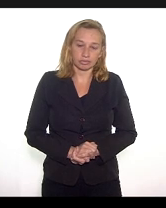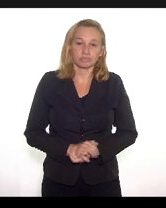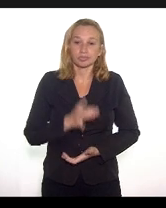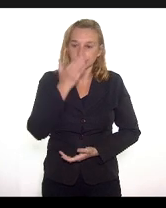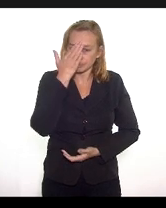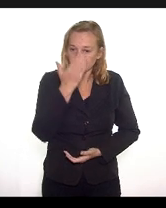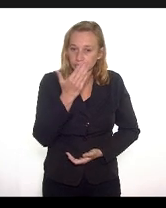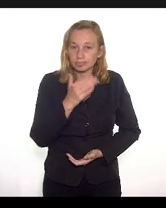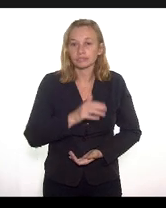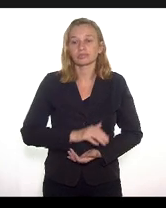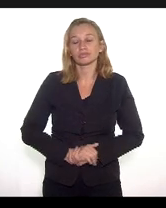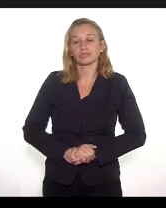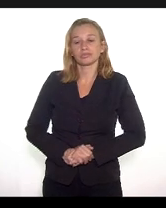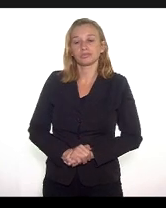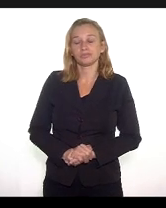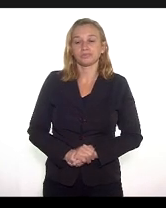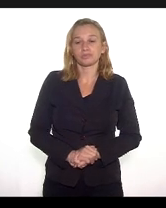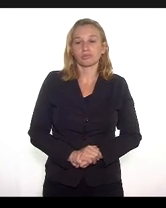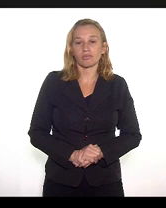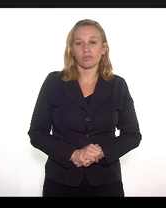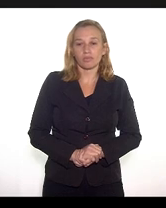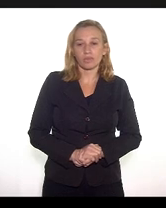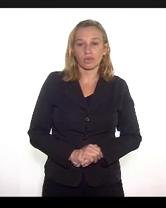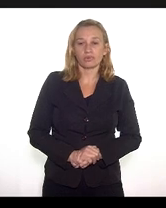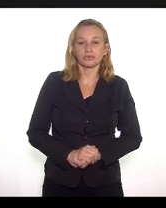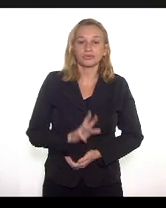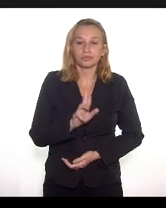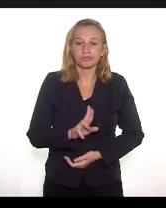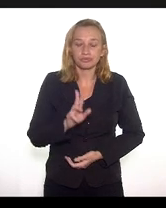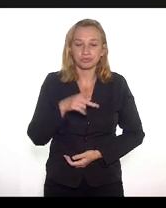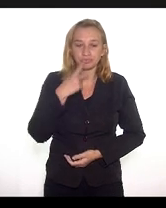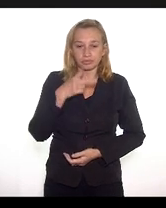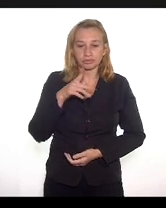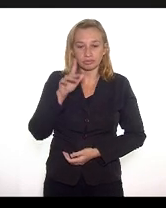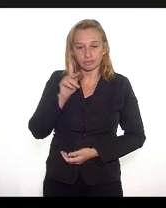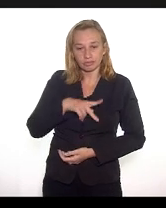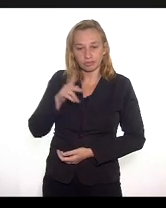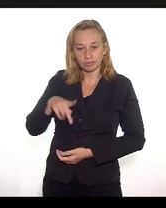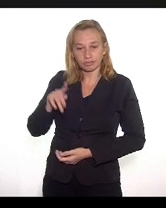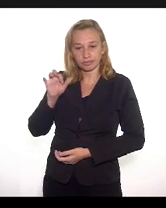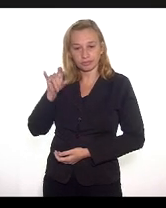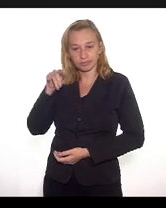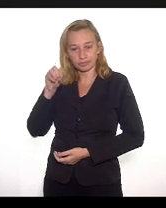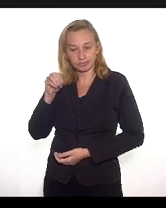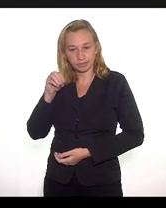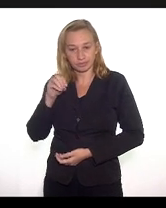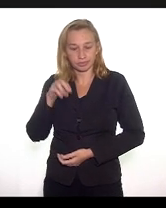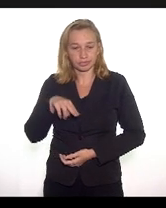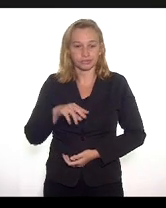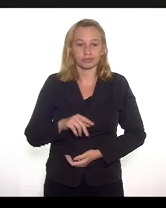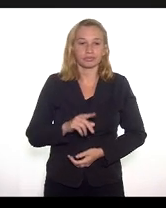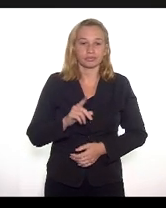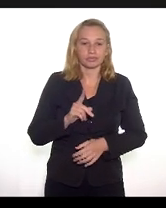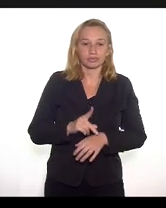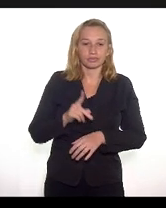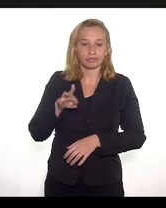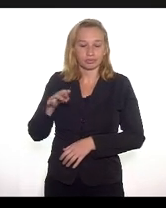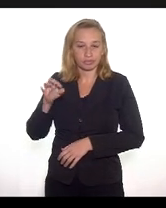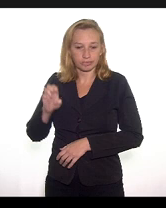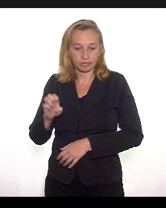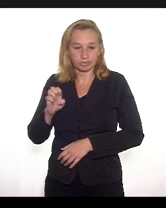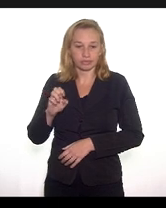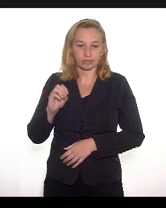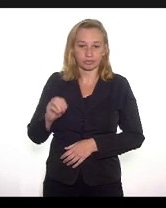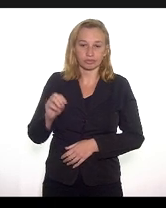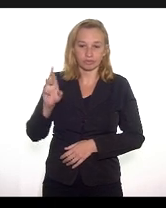Obrigado, Azambuja. Chamo para fazer uso da palavra o professor Lincoln Tavares, pró-reitor de graduação da